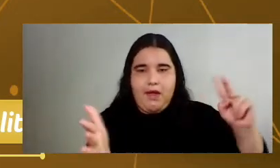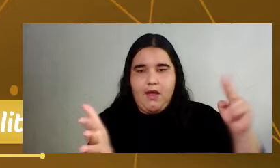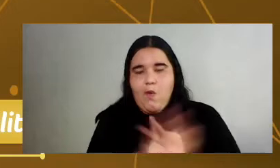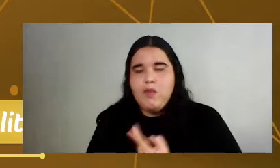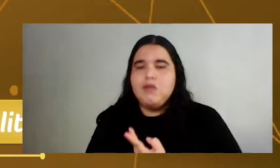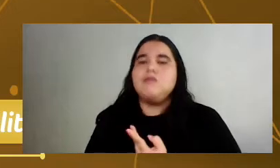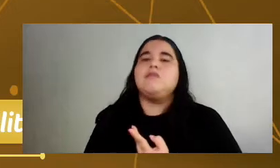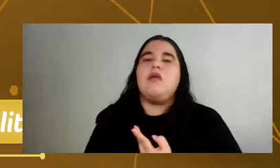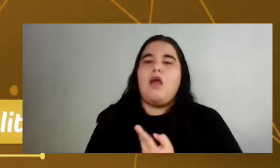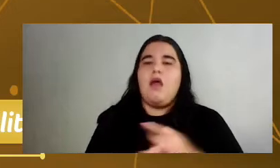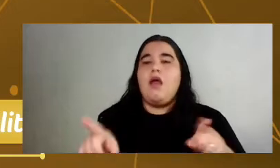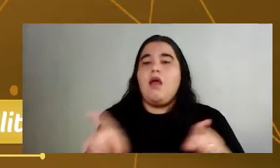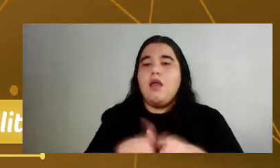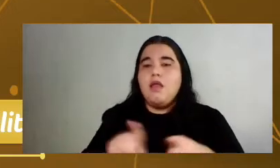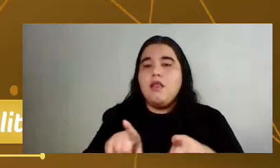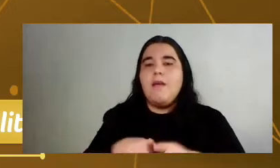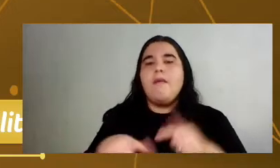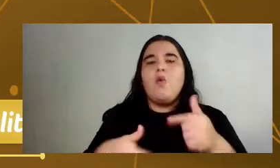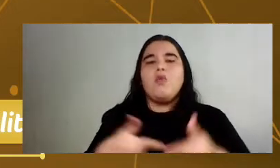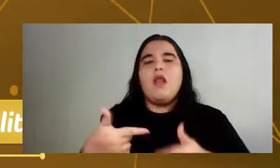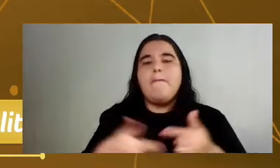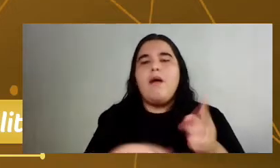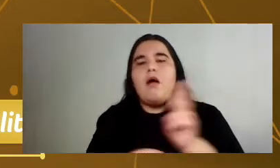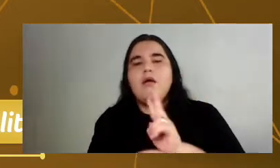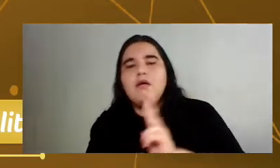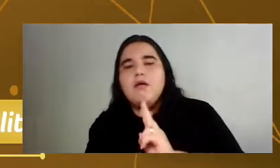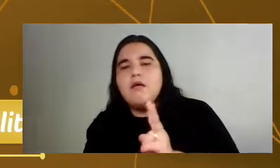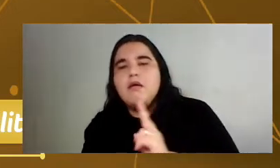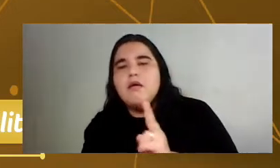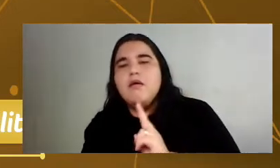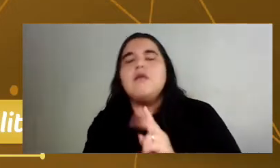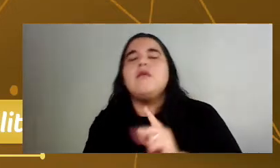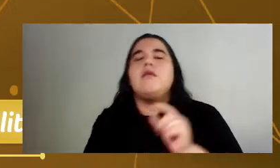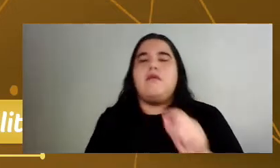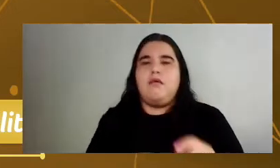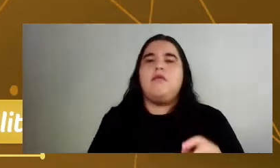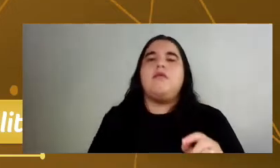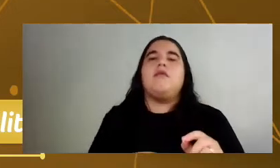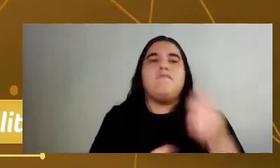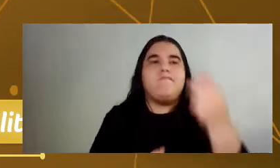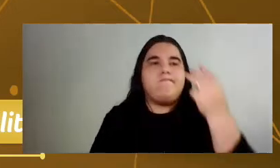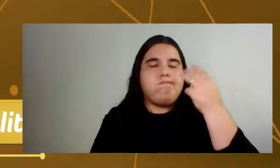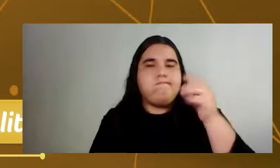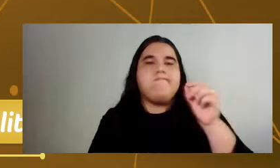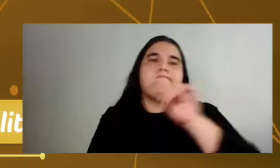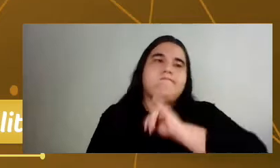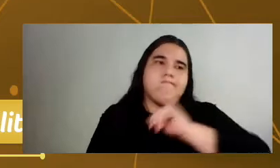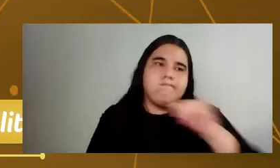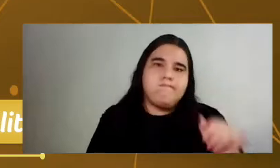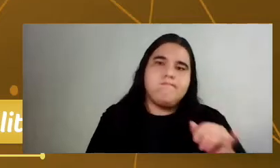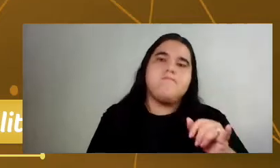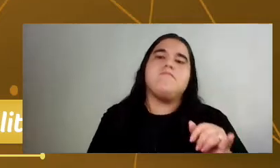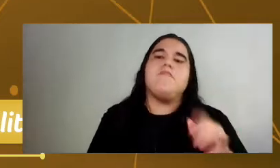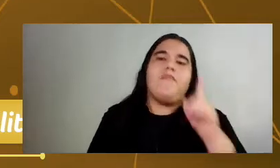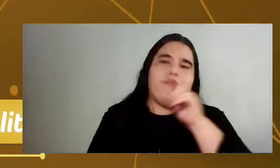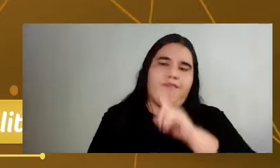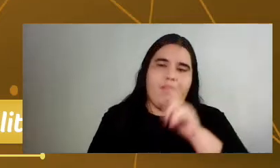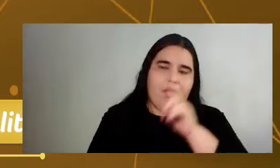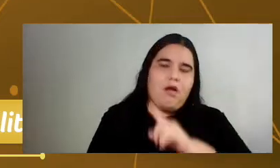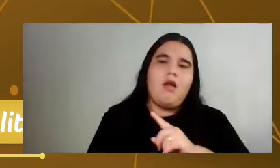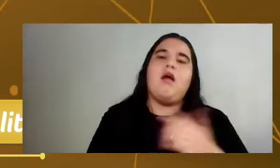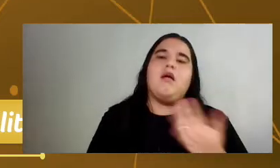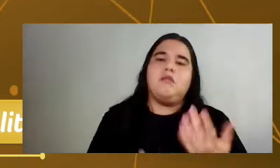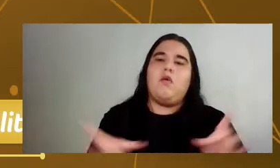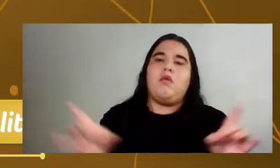e os trabalhos de inspeção e notificação em campo, tá, pessoal? Então, passada essa fase aí conceitual e